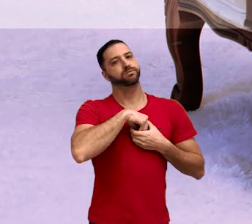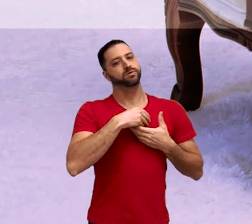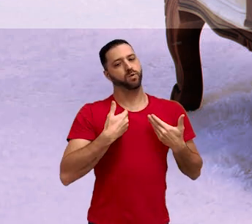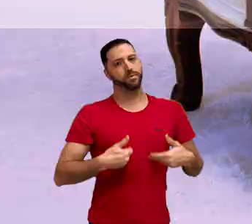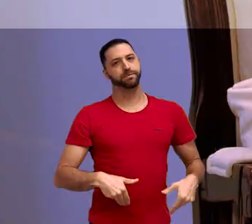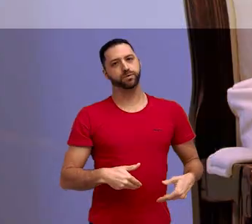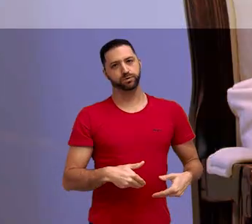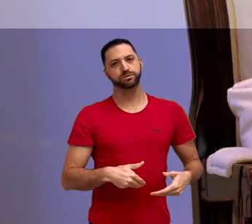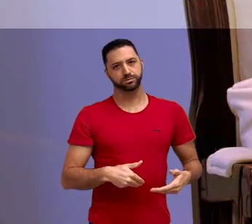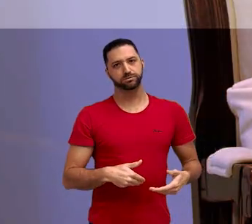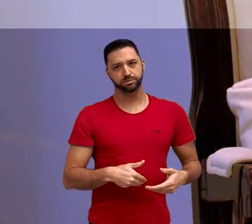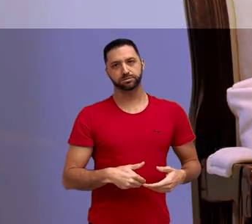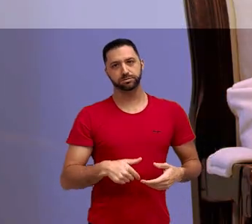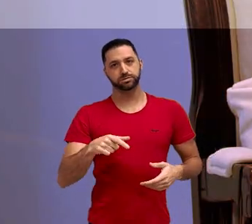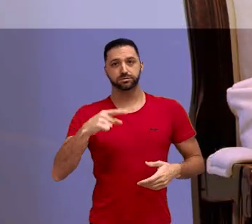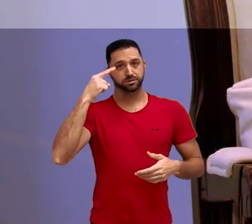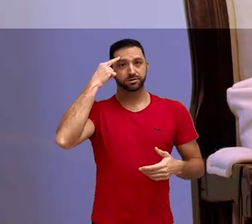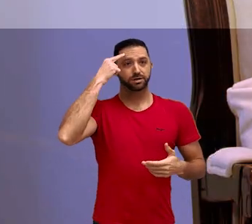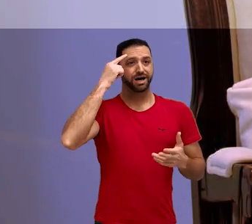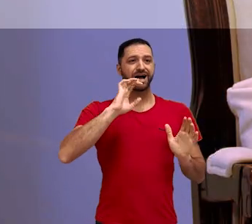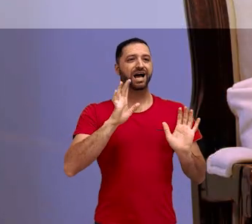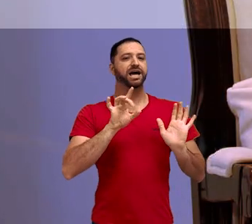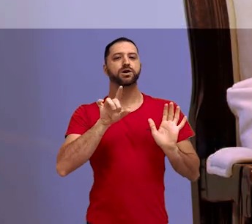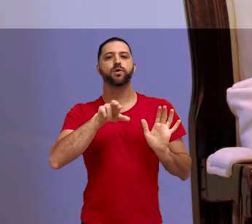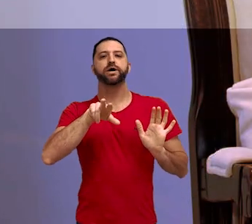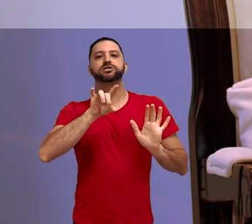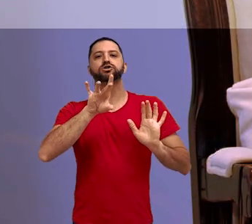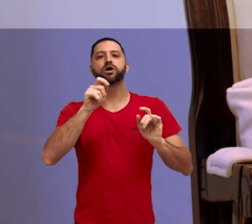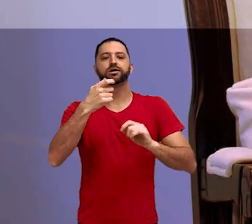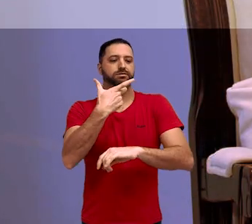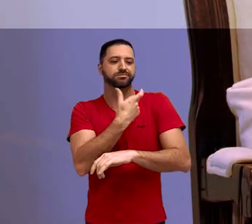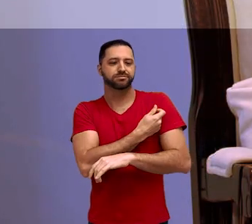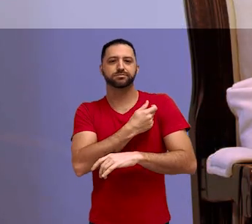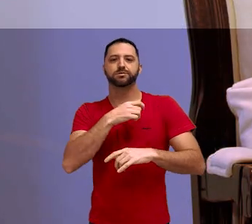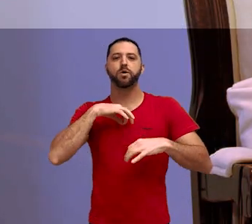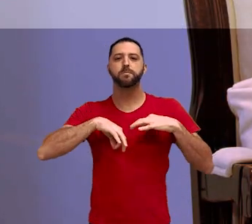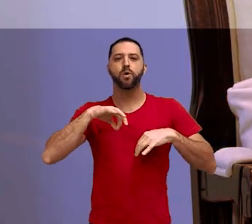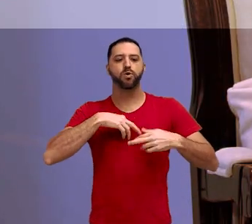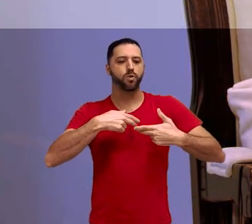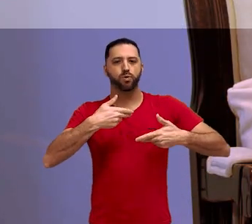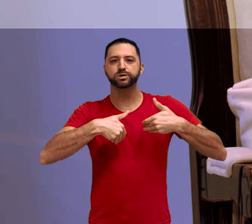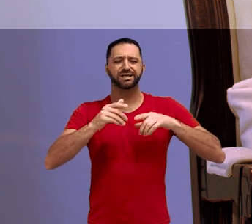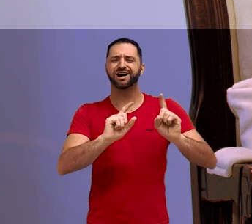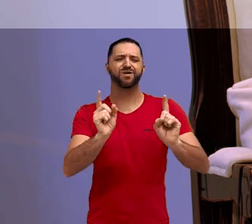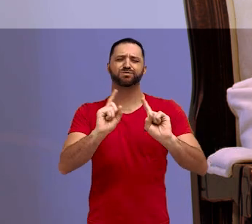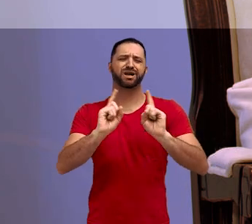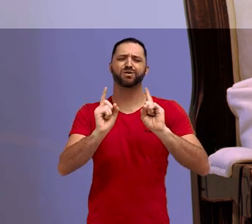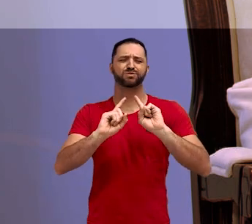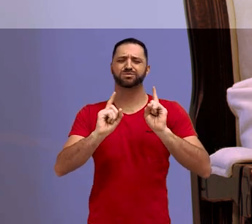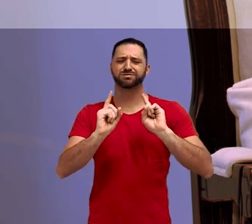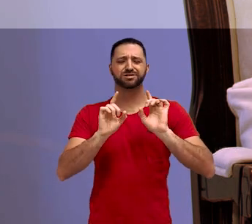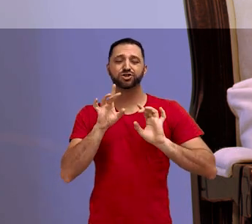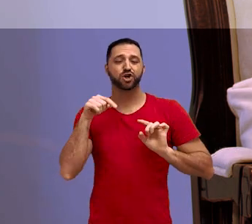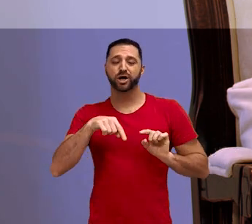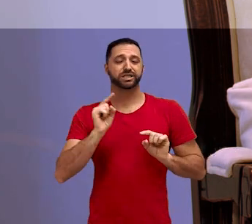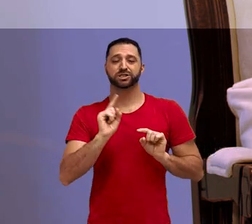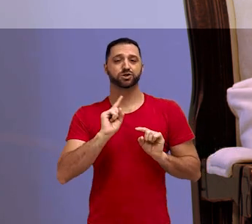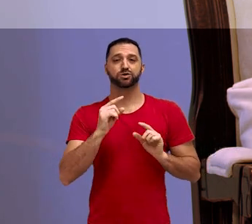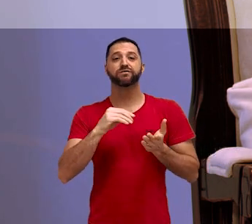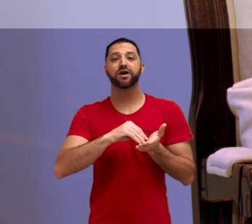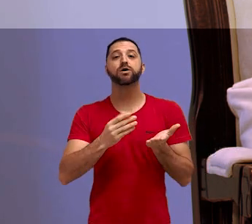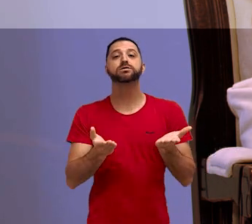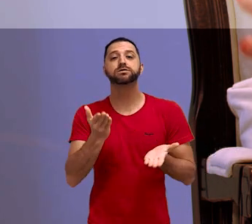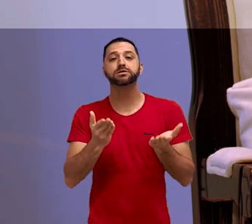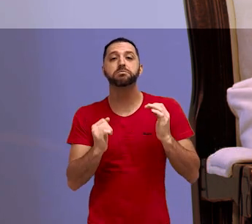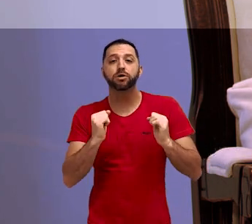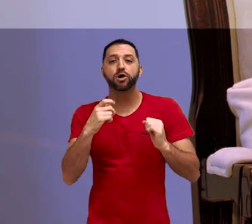equilibro os meus hormônios. E para equilibrar teus hormônios, sem pensar, eu não estou falando em terapia de reposição hormonal, eu estou falando de uma maneira natural. Que hormônios são